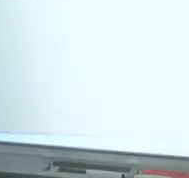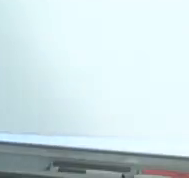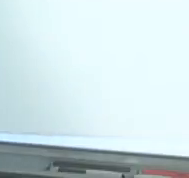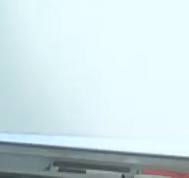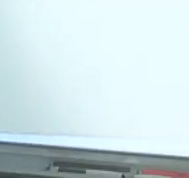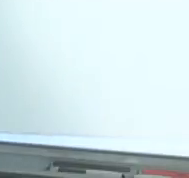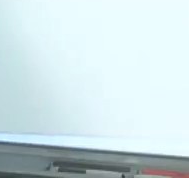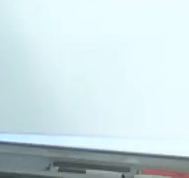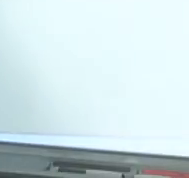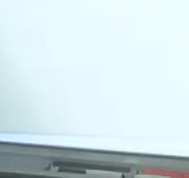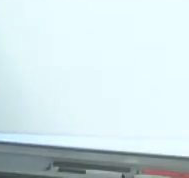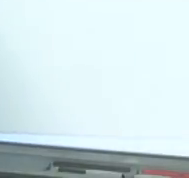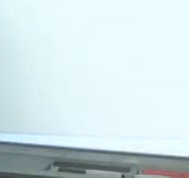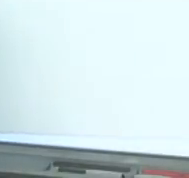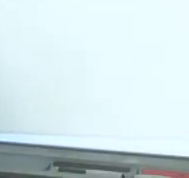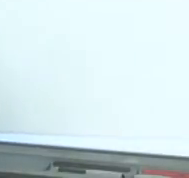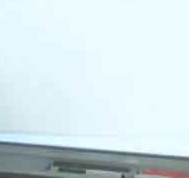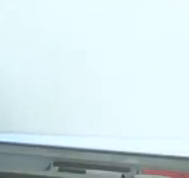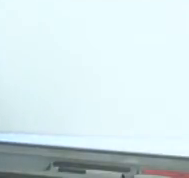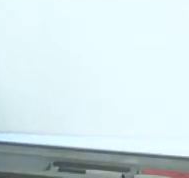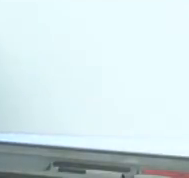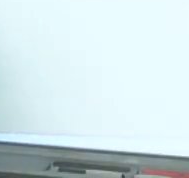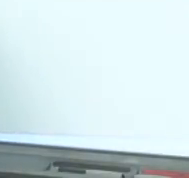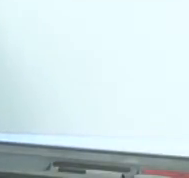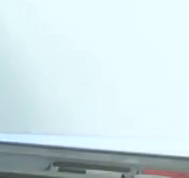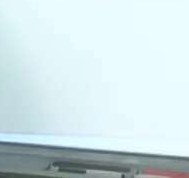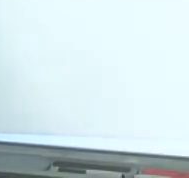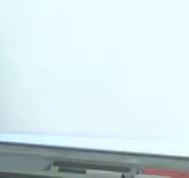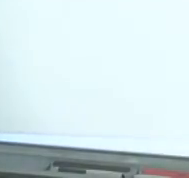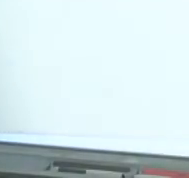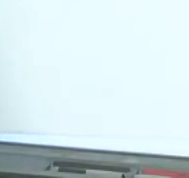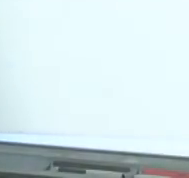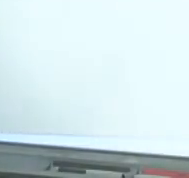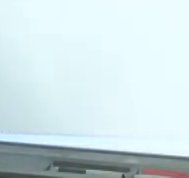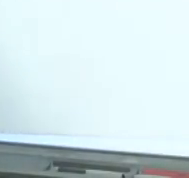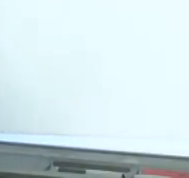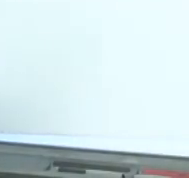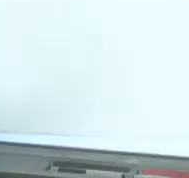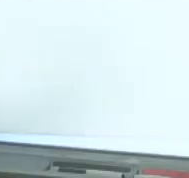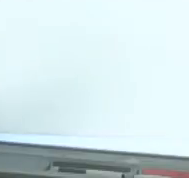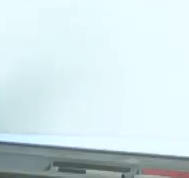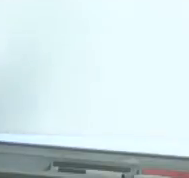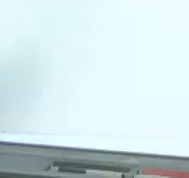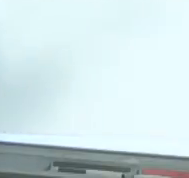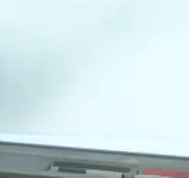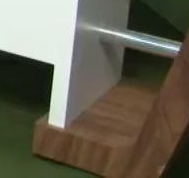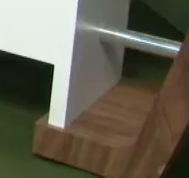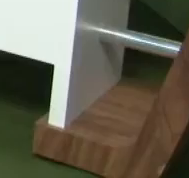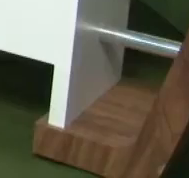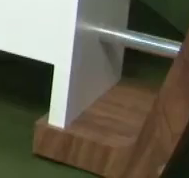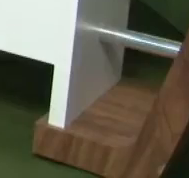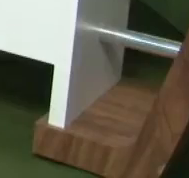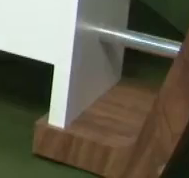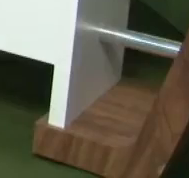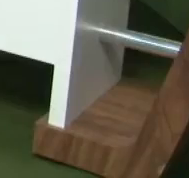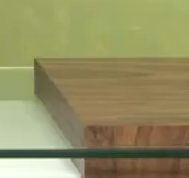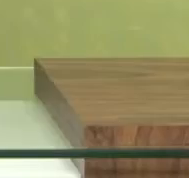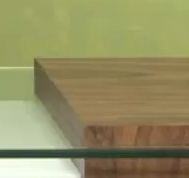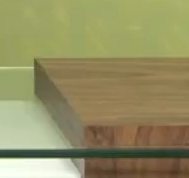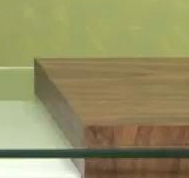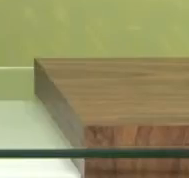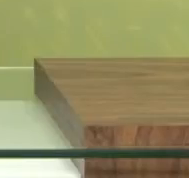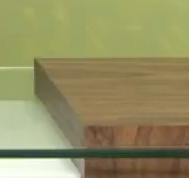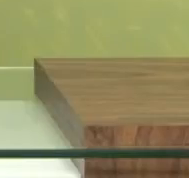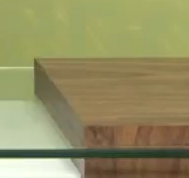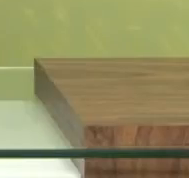casa. Vamos começar a discutir um pouco dessa disciplina. E aqui comigo está o professor Diego. Boa noite, professor Diego. Boa noite,